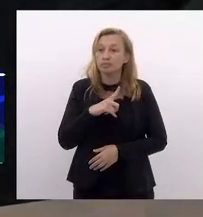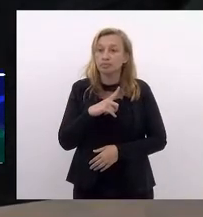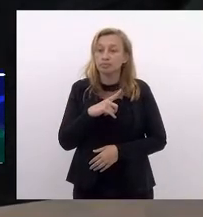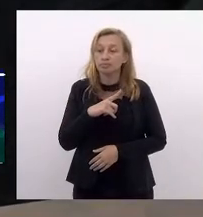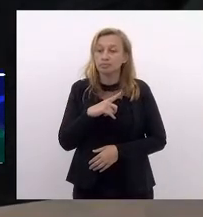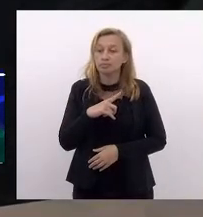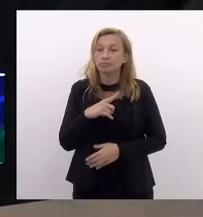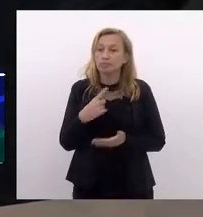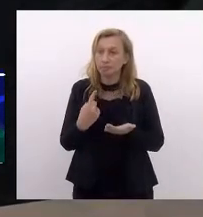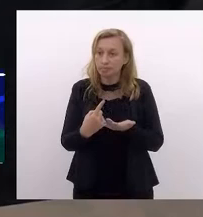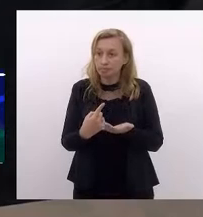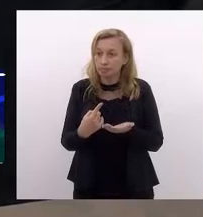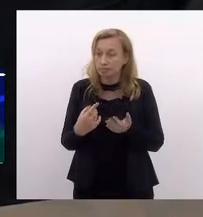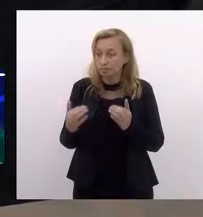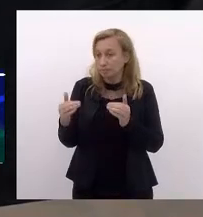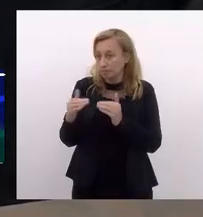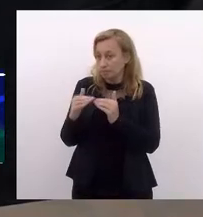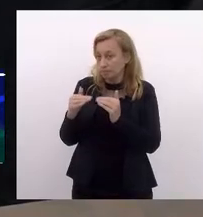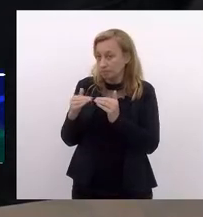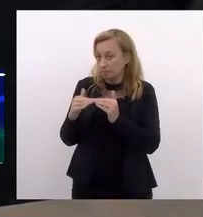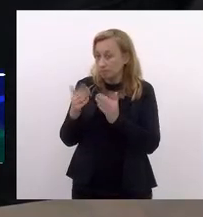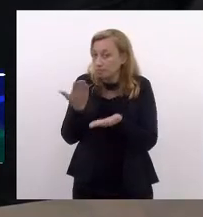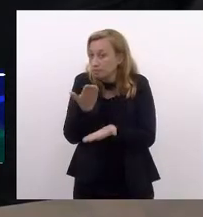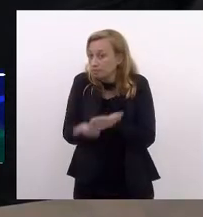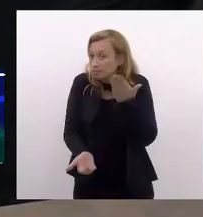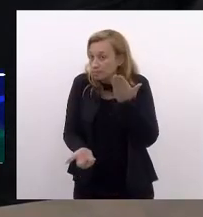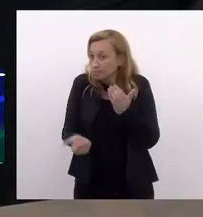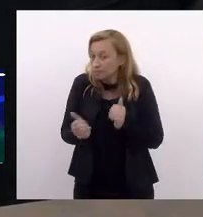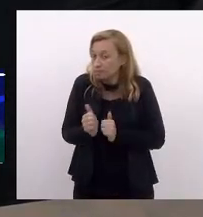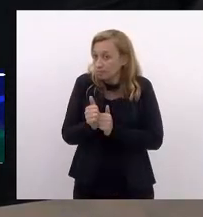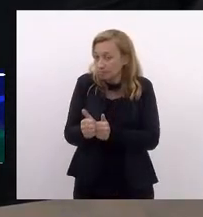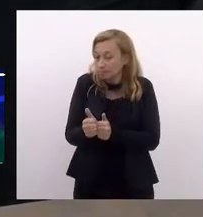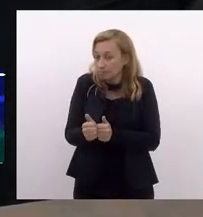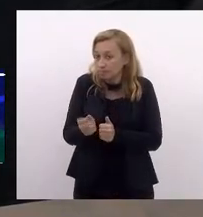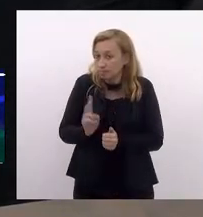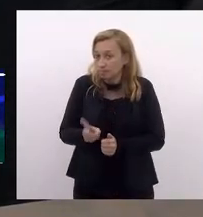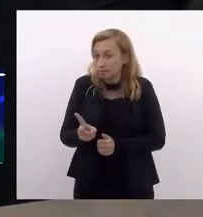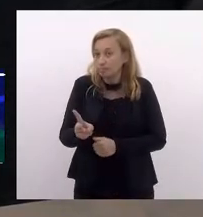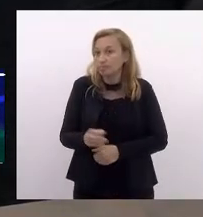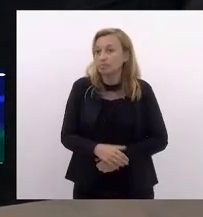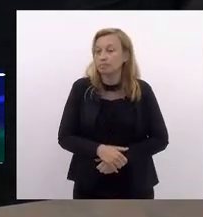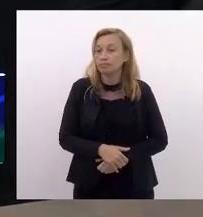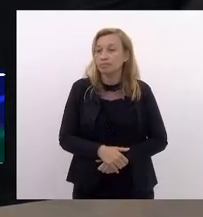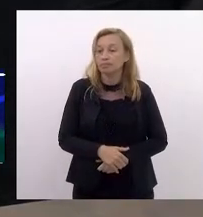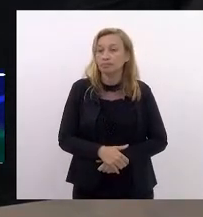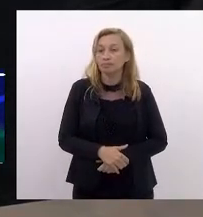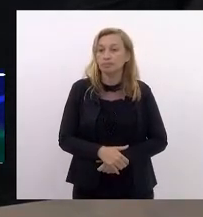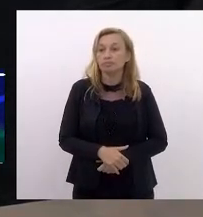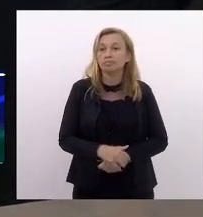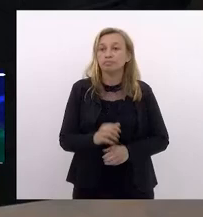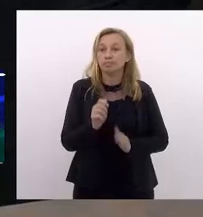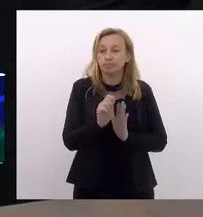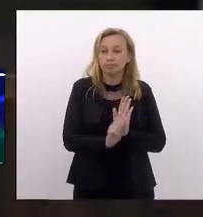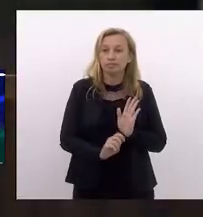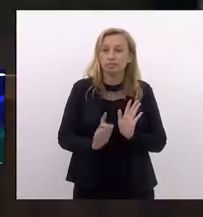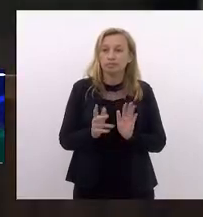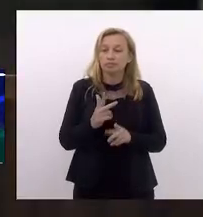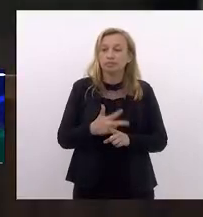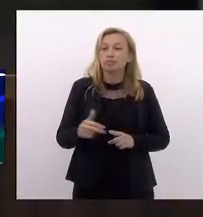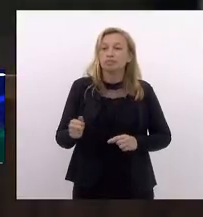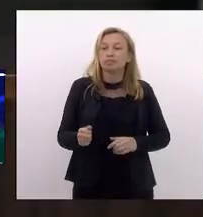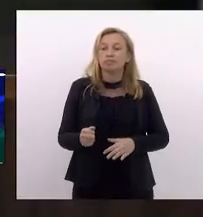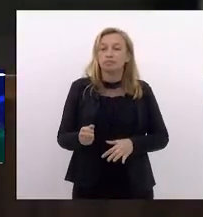de acordo com a derrota segue o caminho Ok vai a redação do vencido